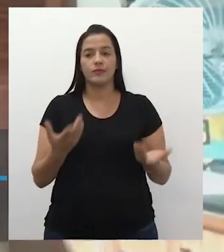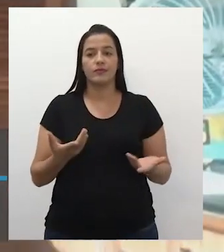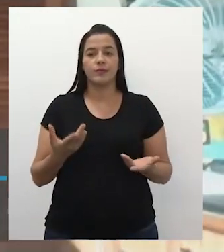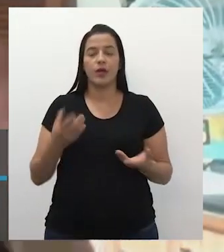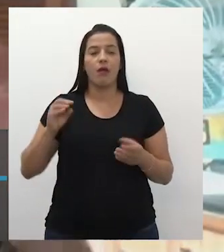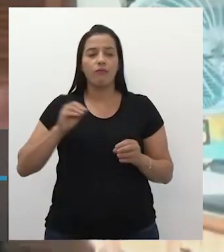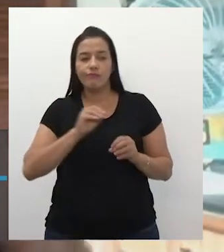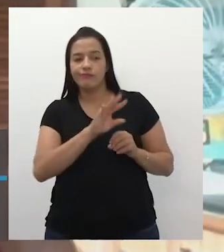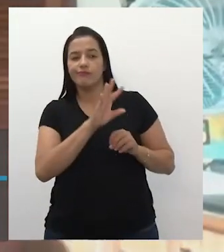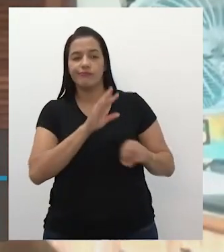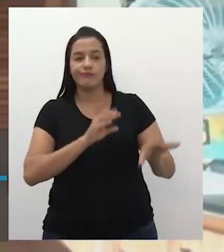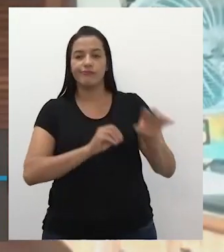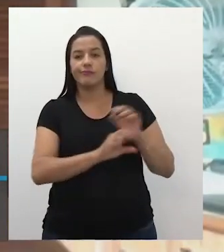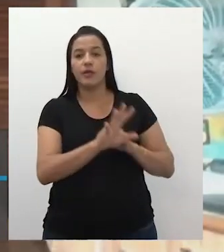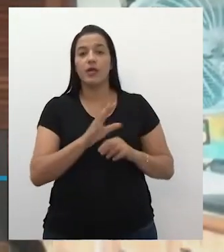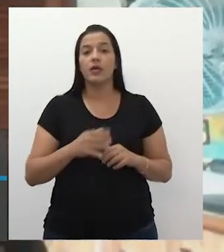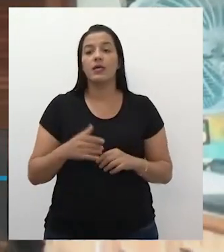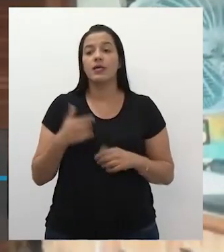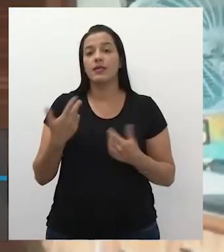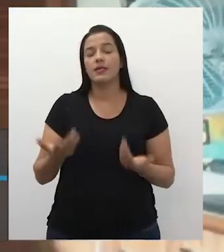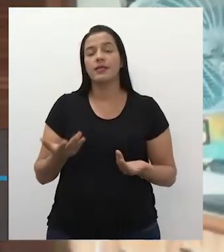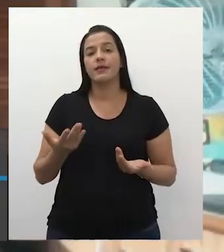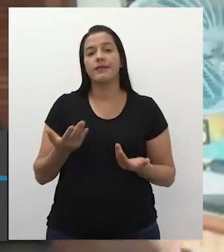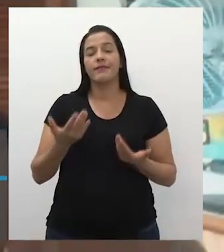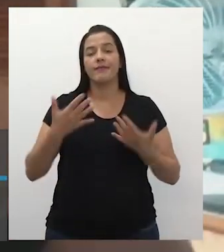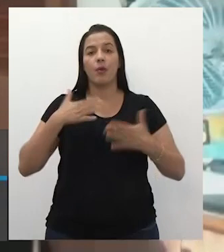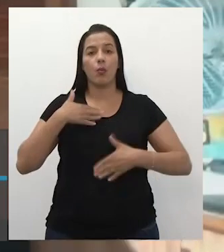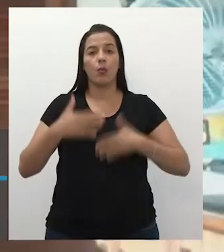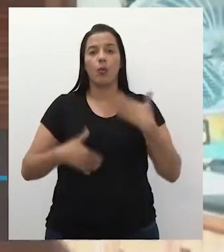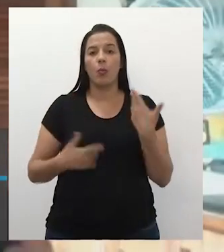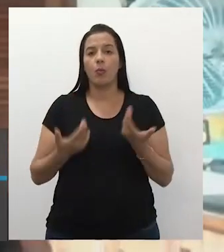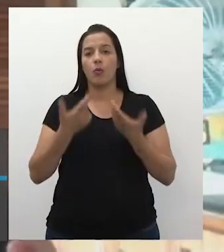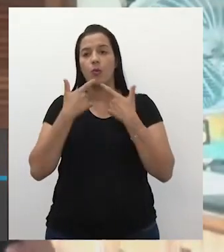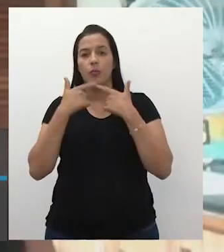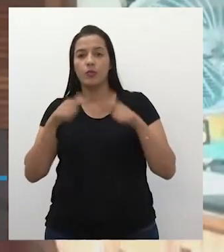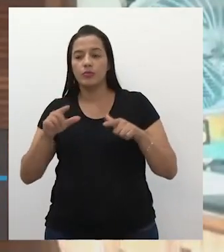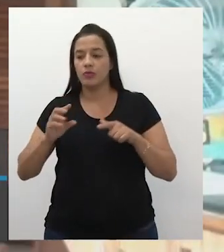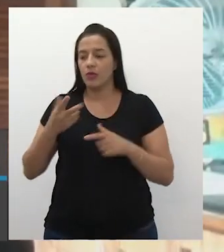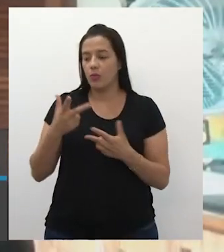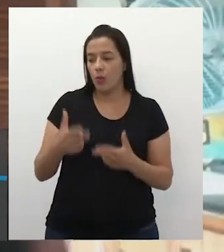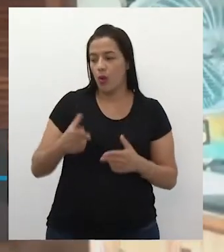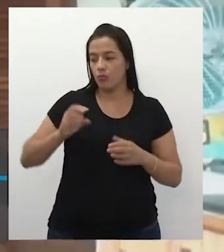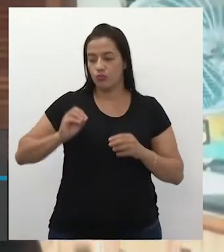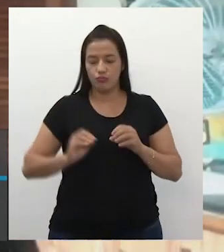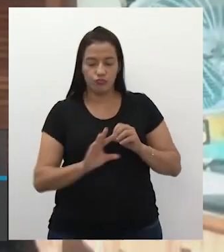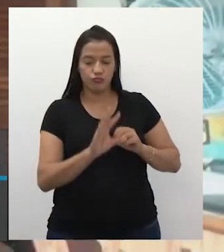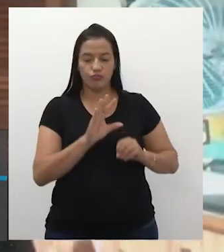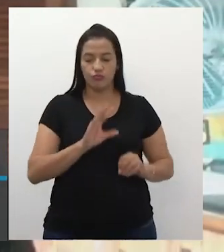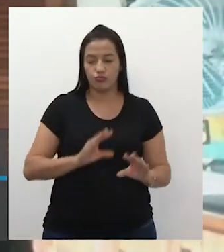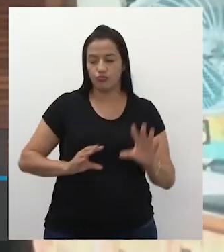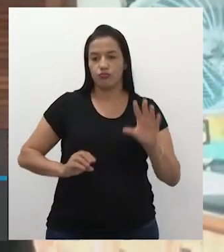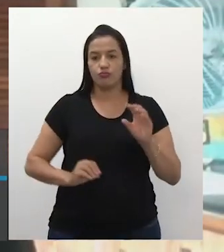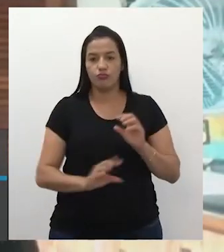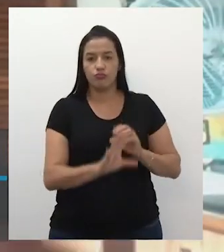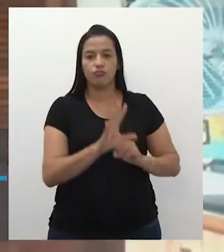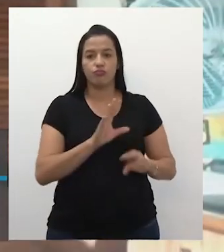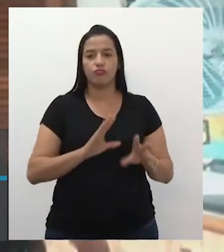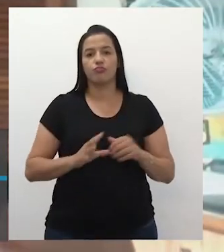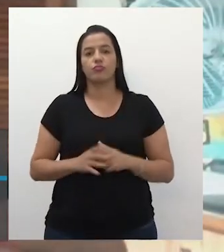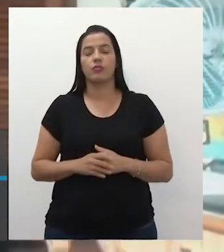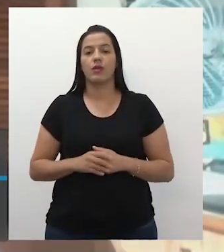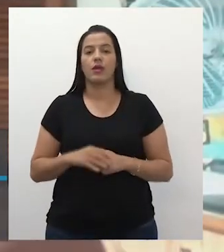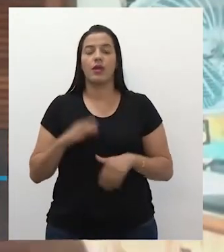sutil. Porque linguagem não verbal são as manifestações sutis, as manifestações afetivas,